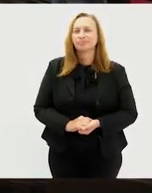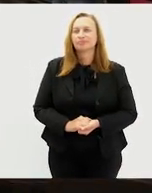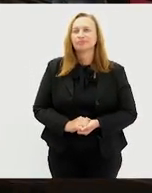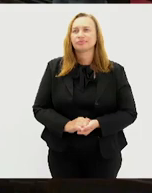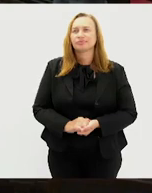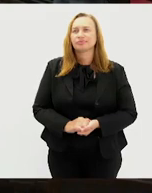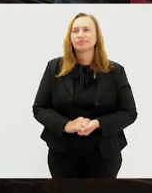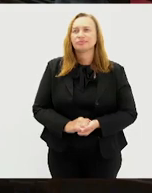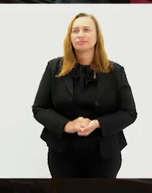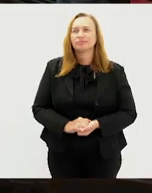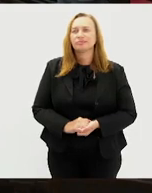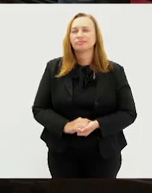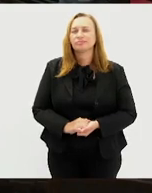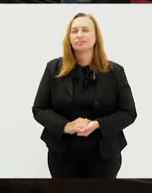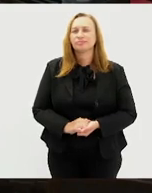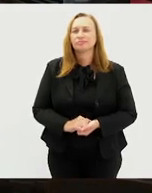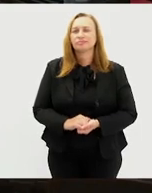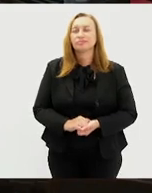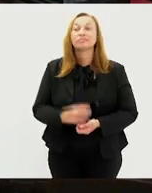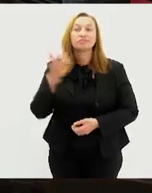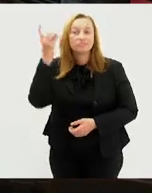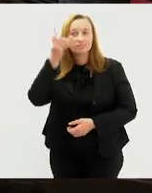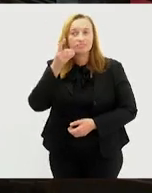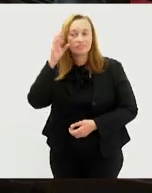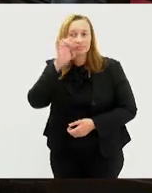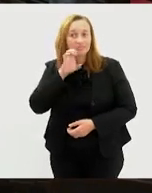moto deputada Élica